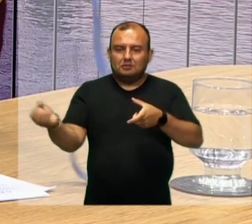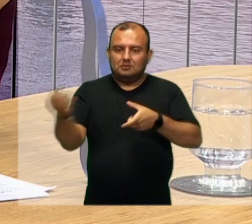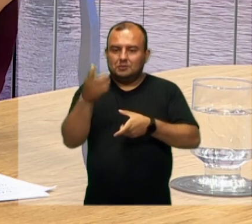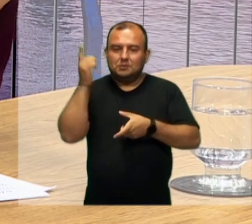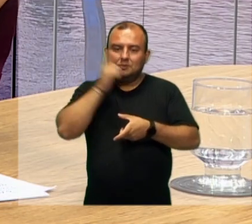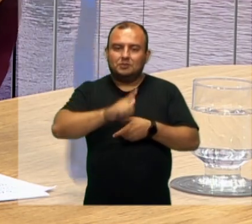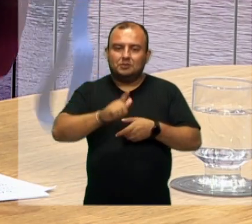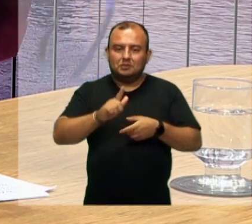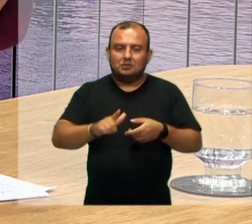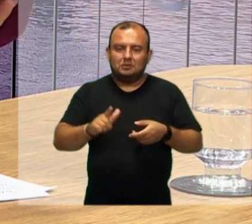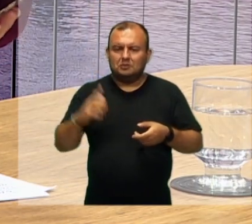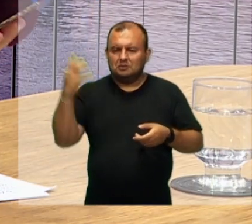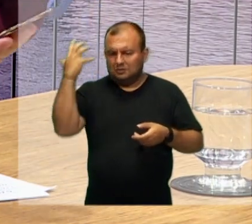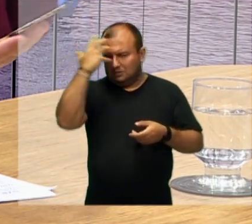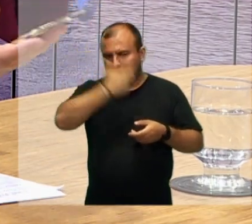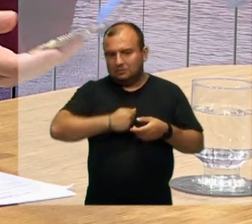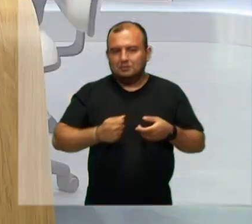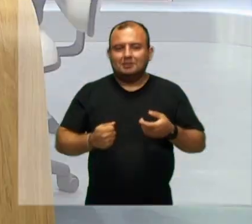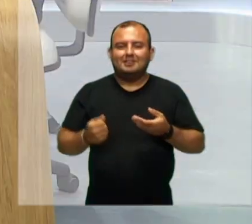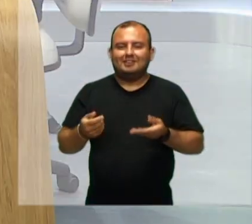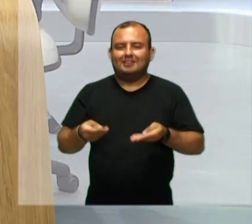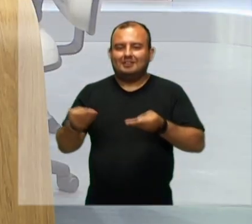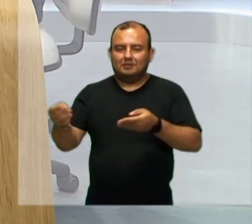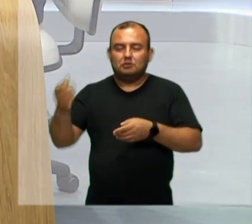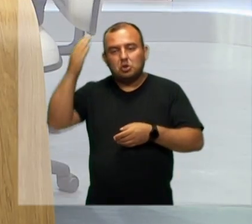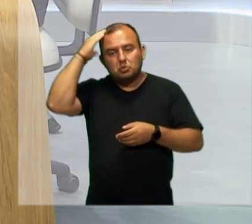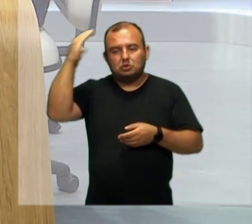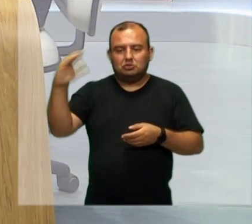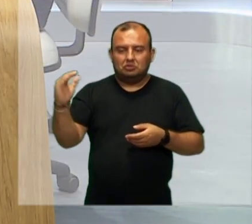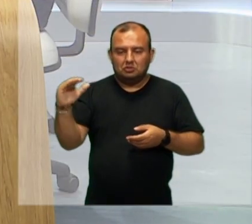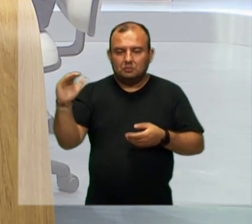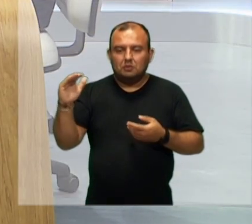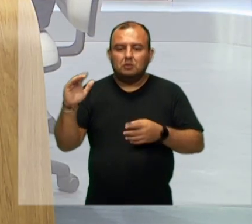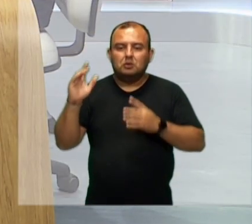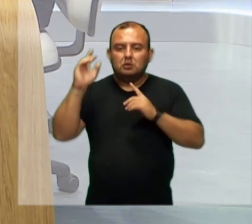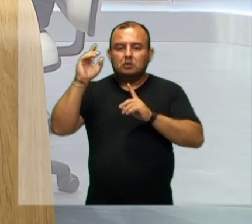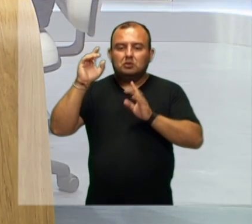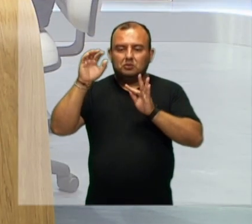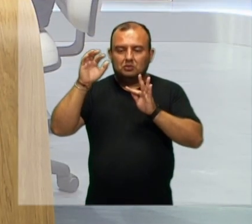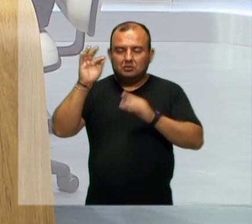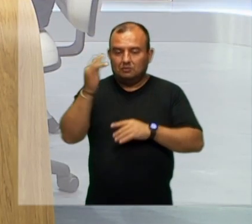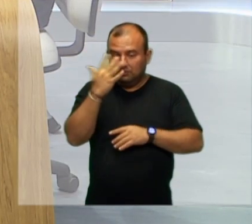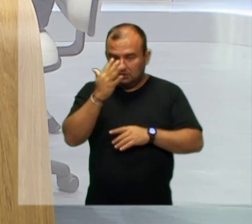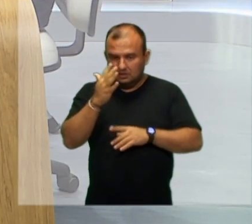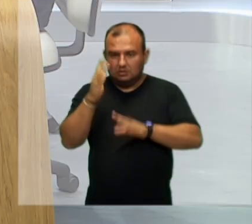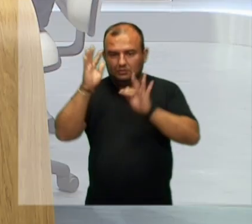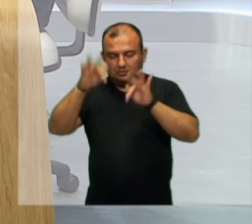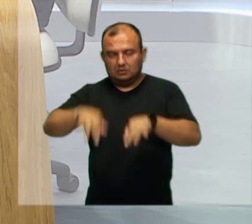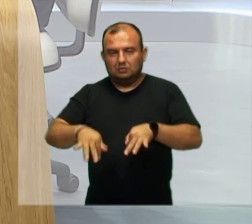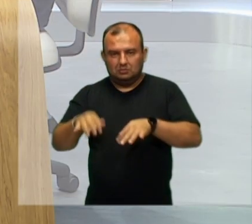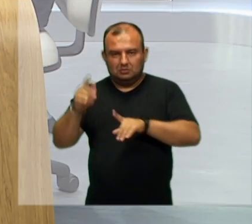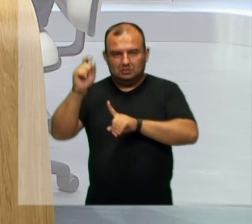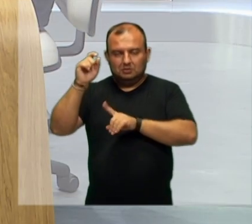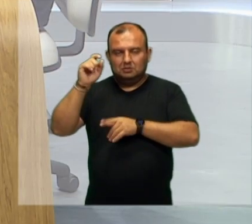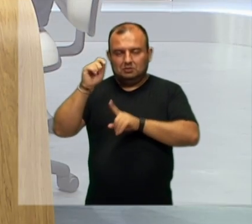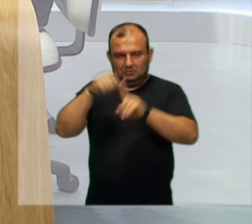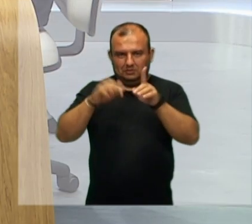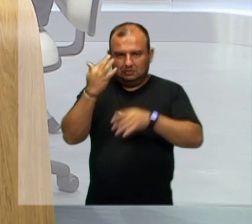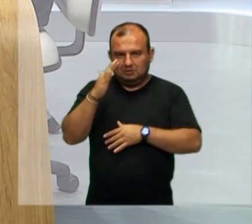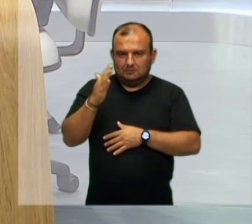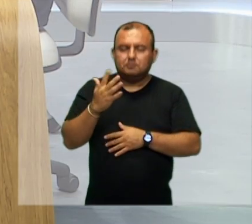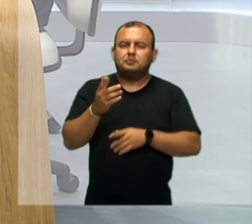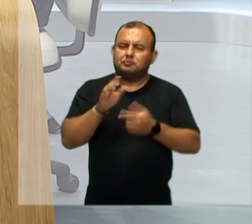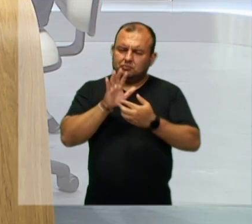conquista. Nossa, muito bonita. Fui em Curitiba agora no final do mês de fevereiro e representa